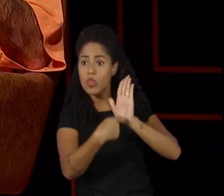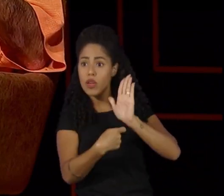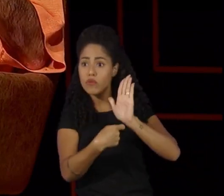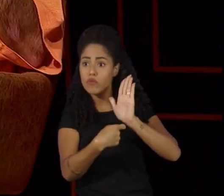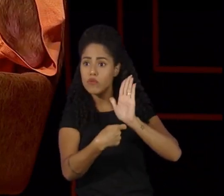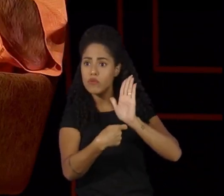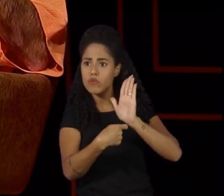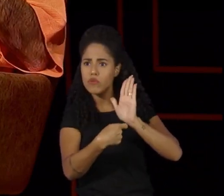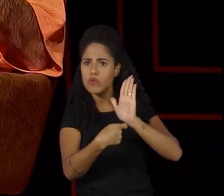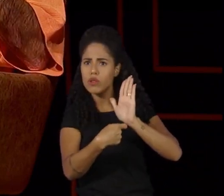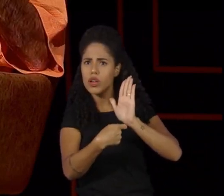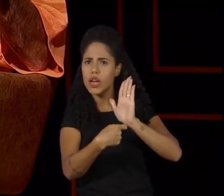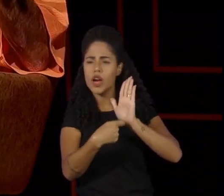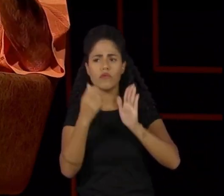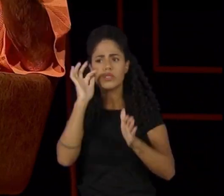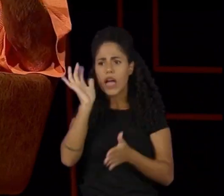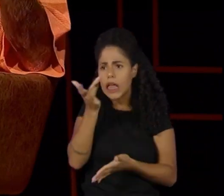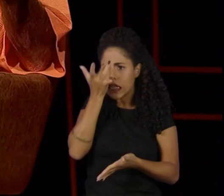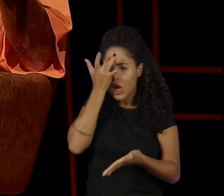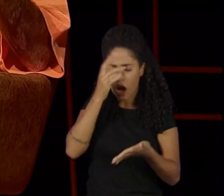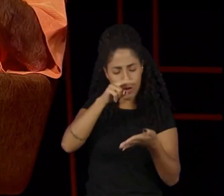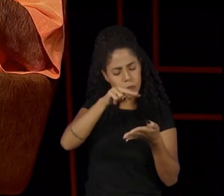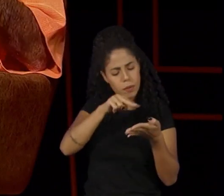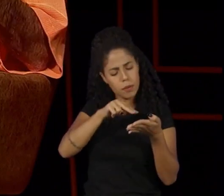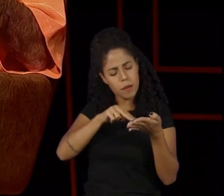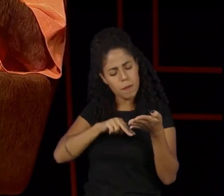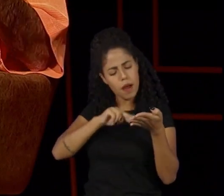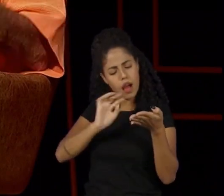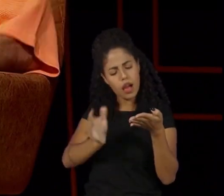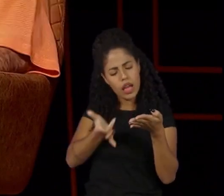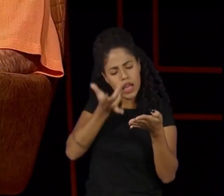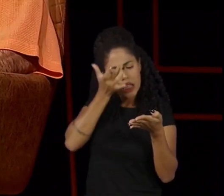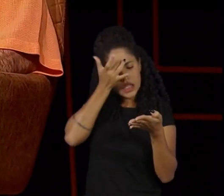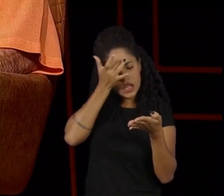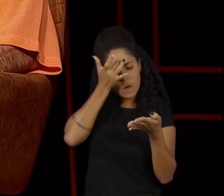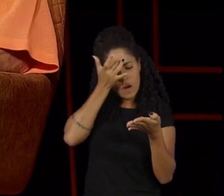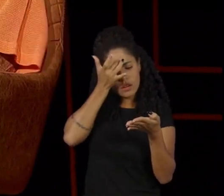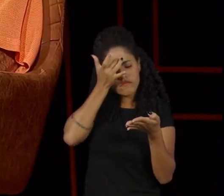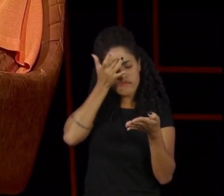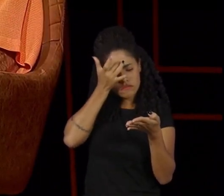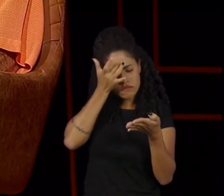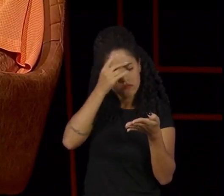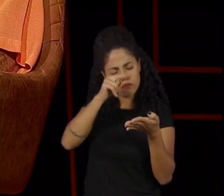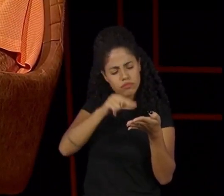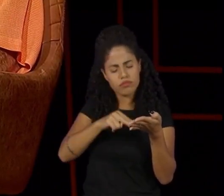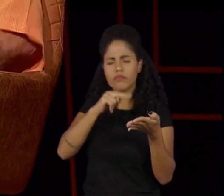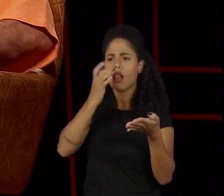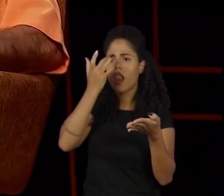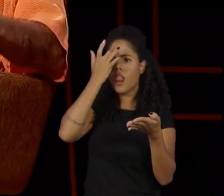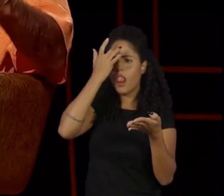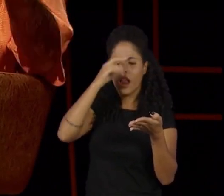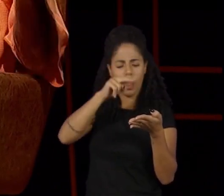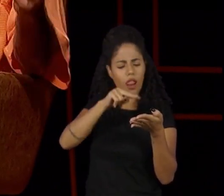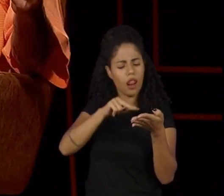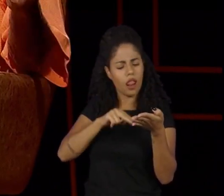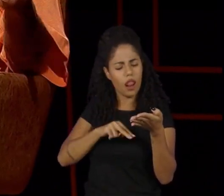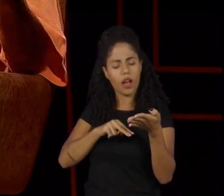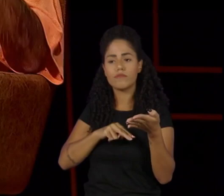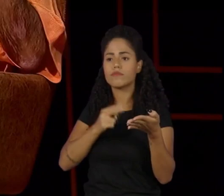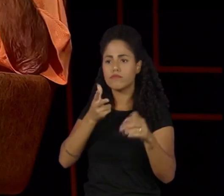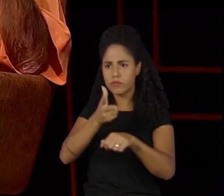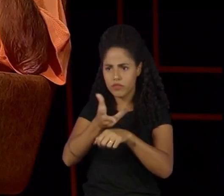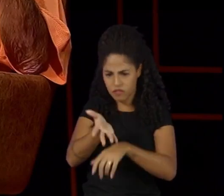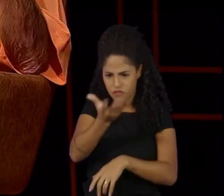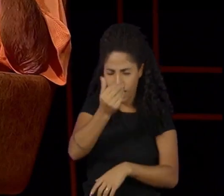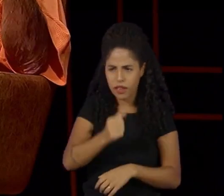Se você decora bem, o Fagundes, por exemplo, se daria muito bem, que o Fagundes decora a página. Ele olha assim, fala, grava, e vai